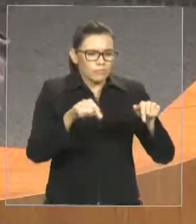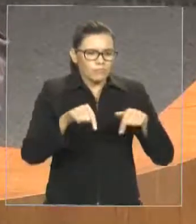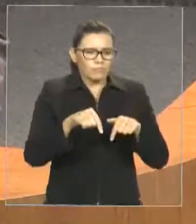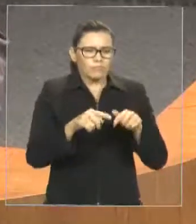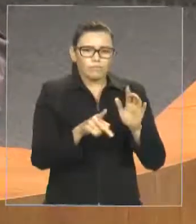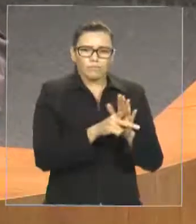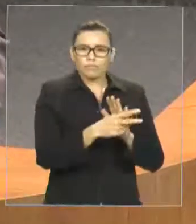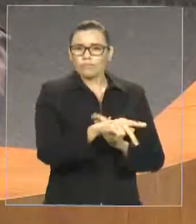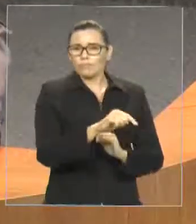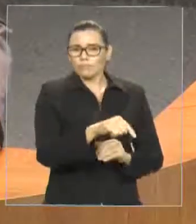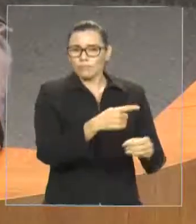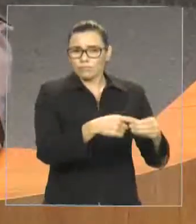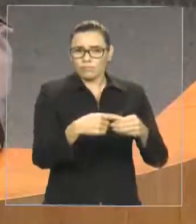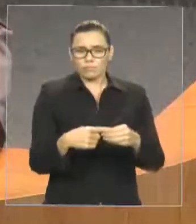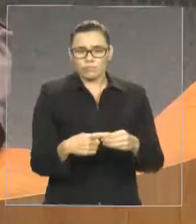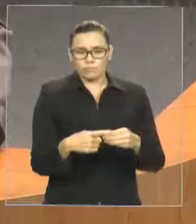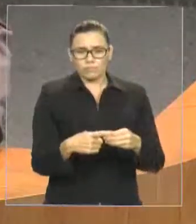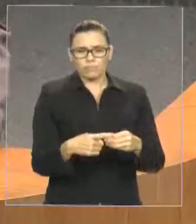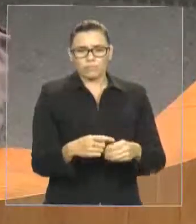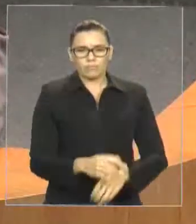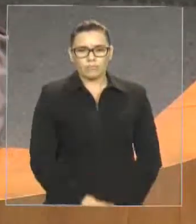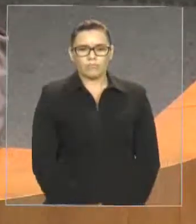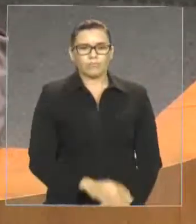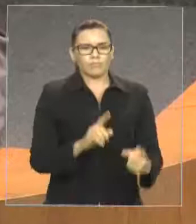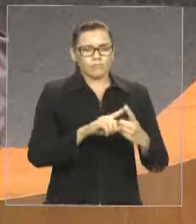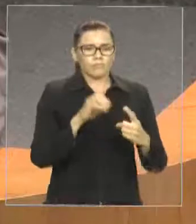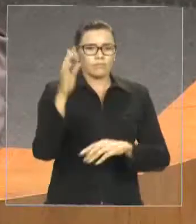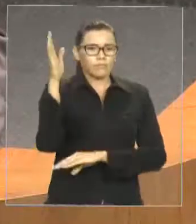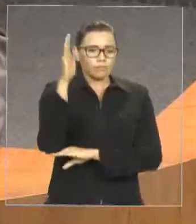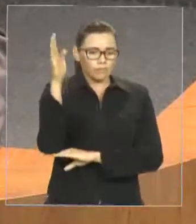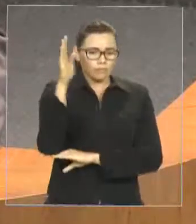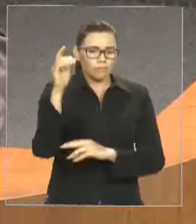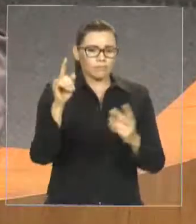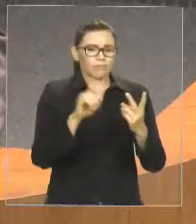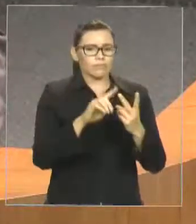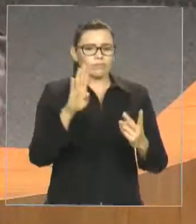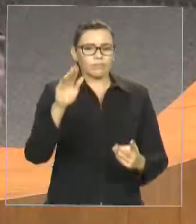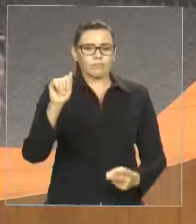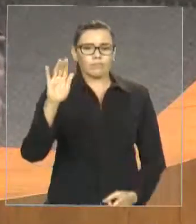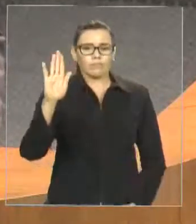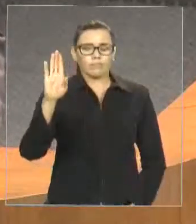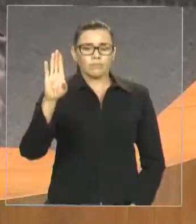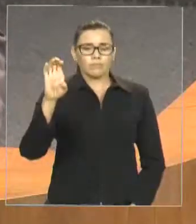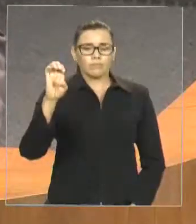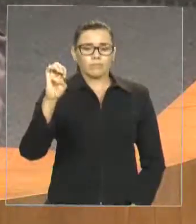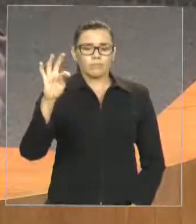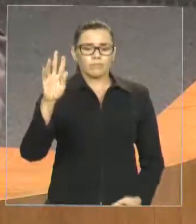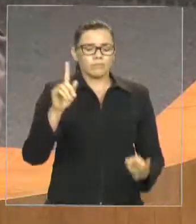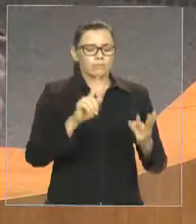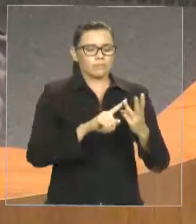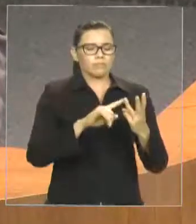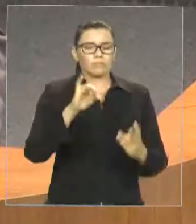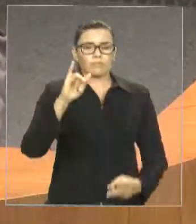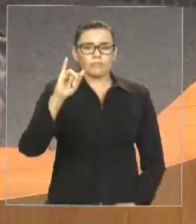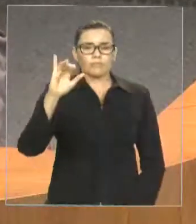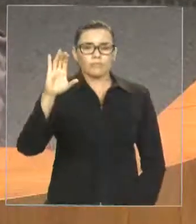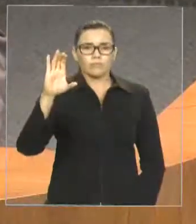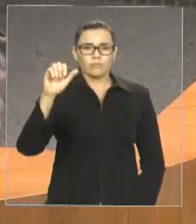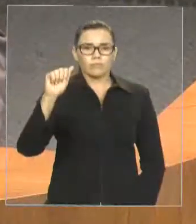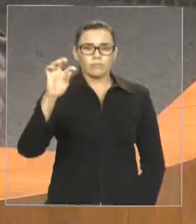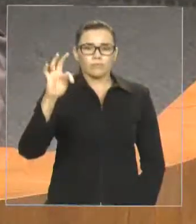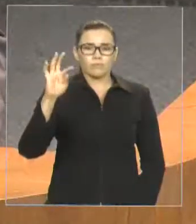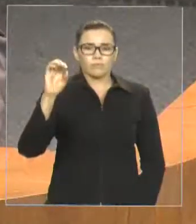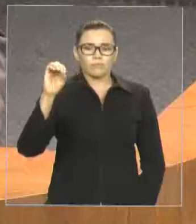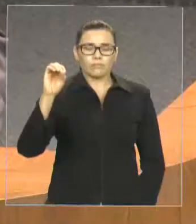que pertence ao continente. No caso, Alcântara, Xixá, Bacabeira, Cachoeira Grande, Catu, Morros, Passo